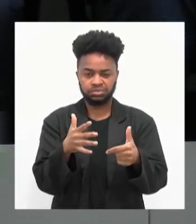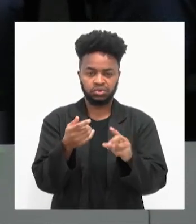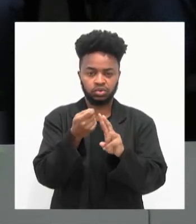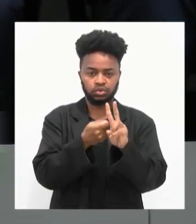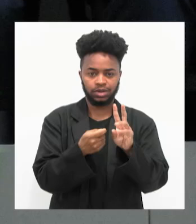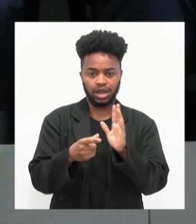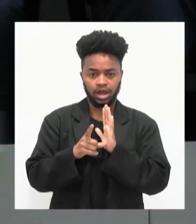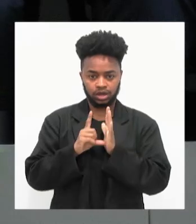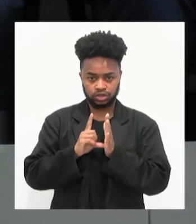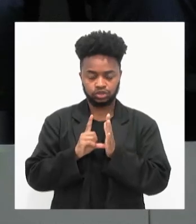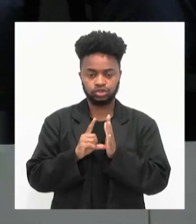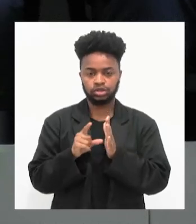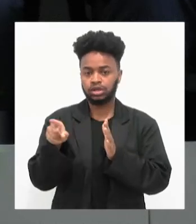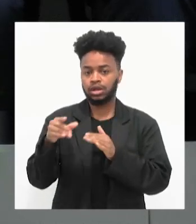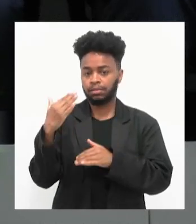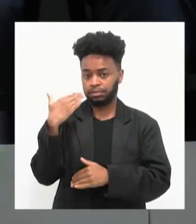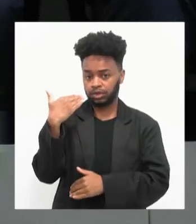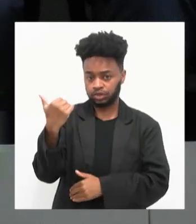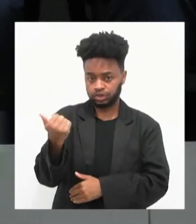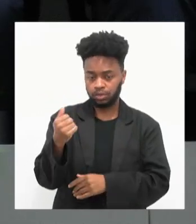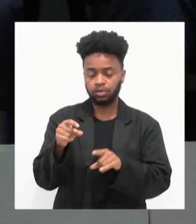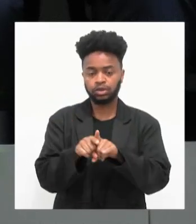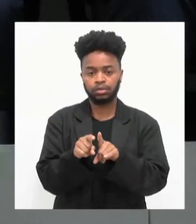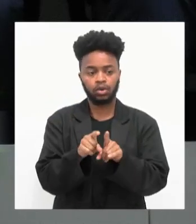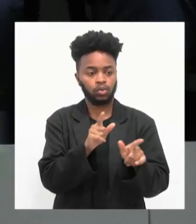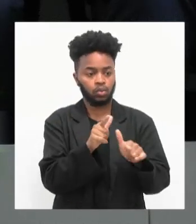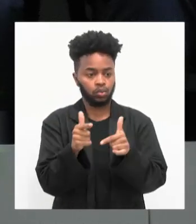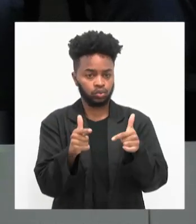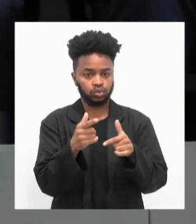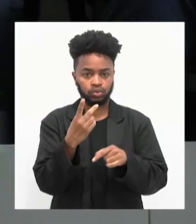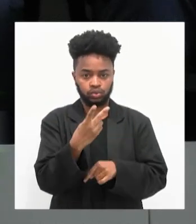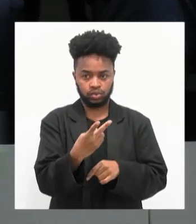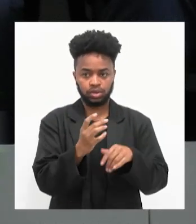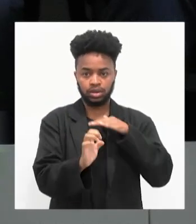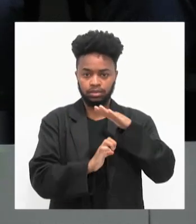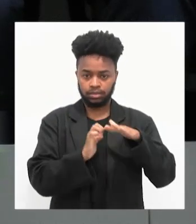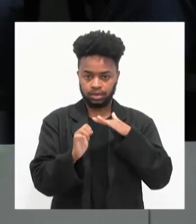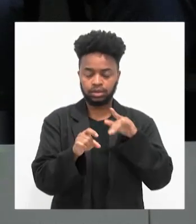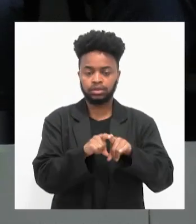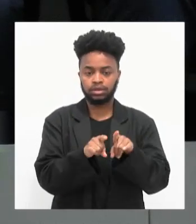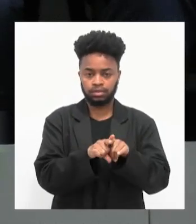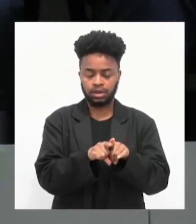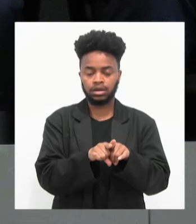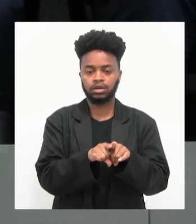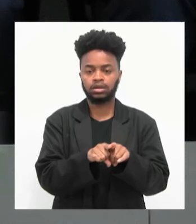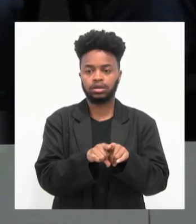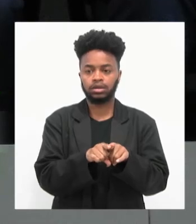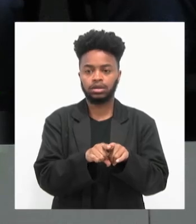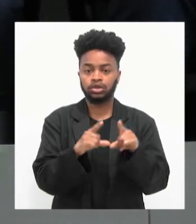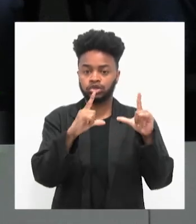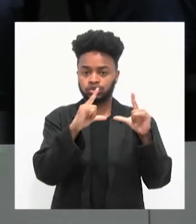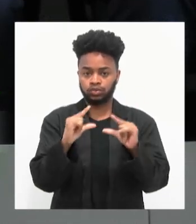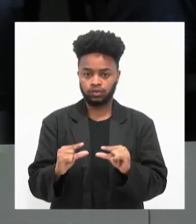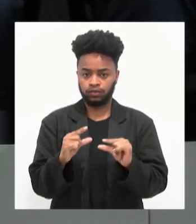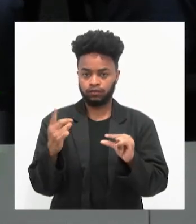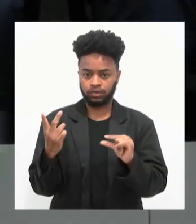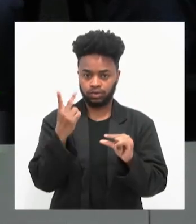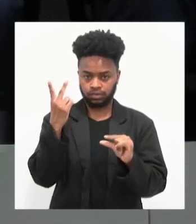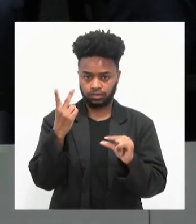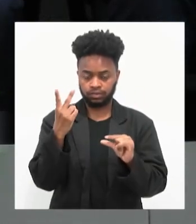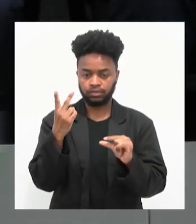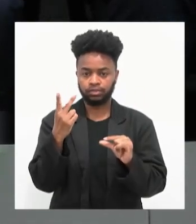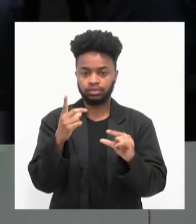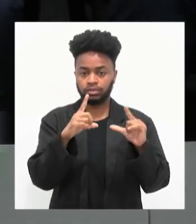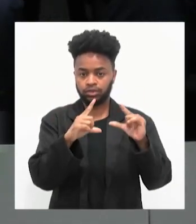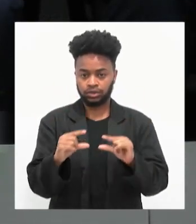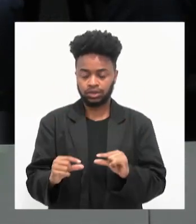antes, ele me chamou essas duas empresas que estavam aqui, que estavam convocadas também, e reduziu o valor. Reduziu o